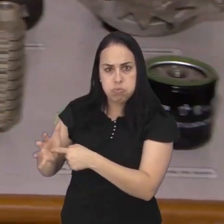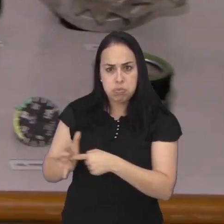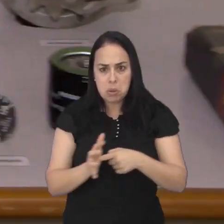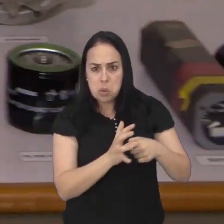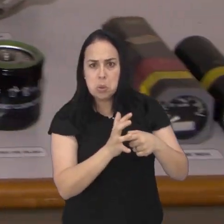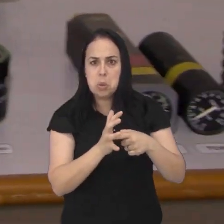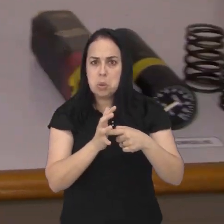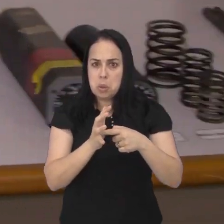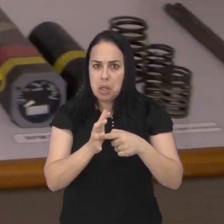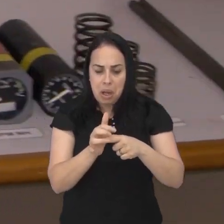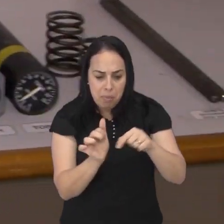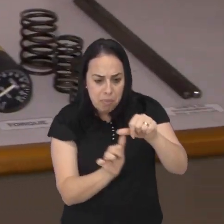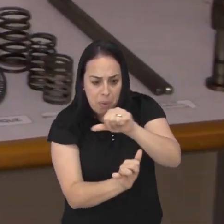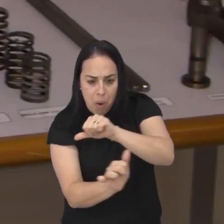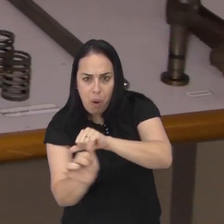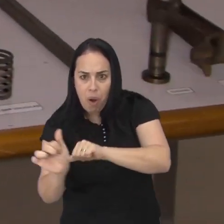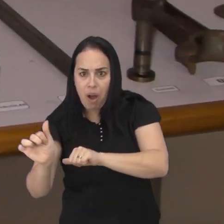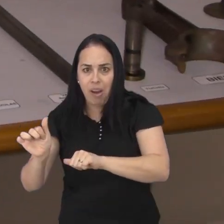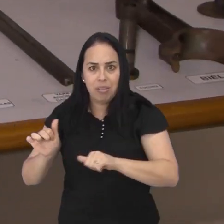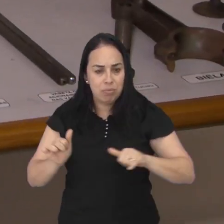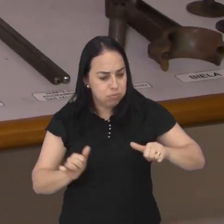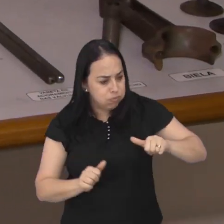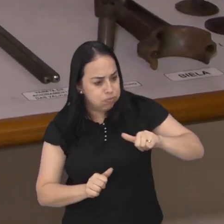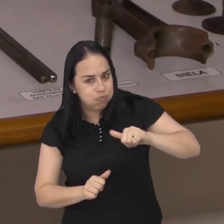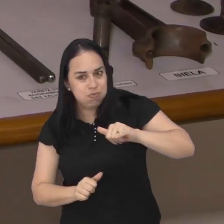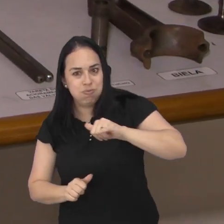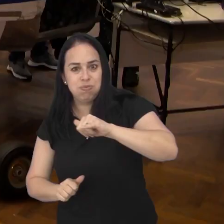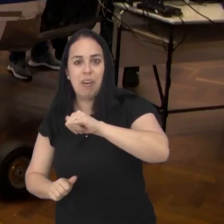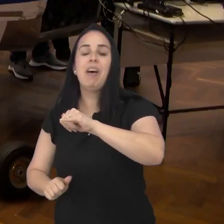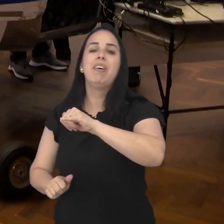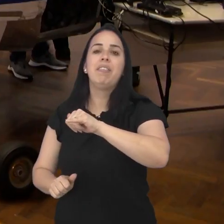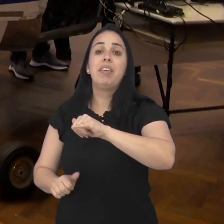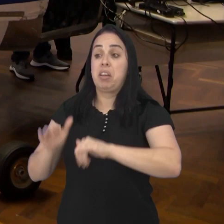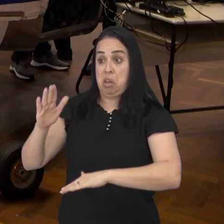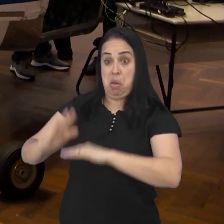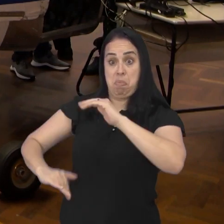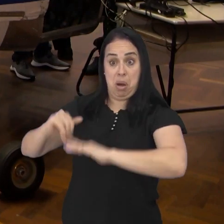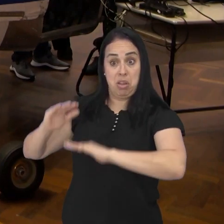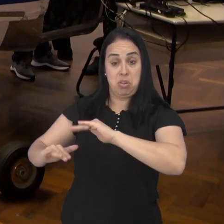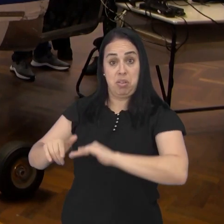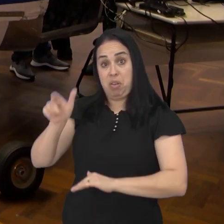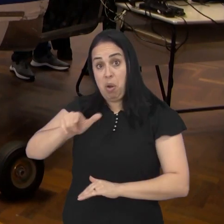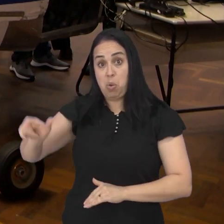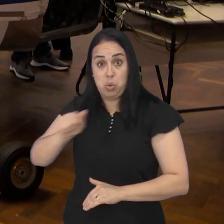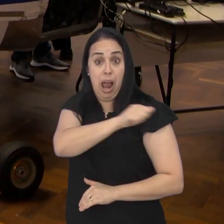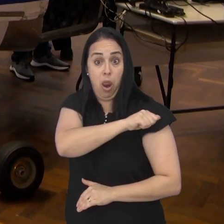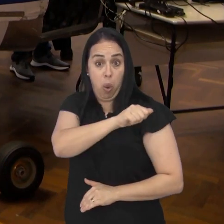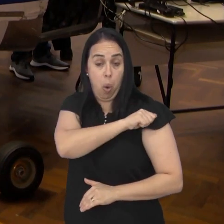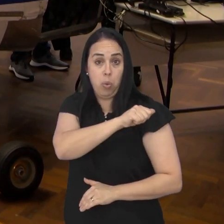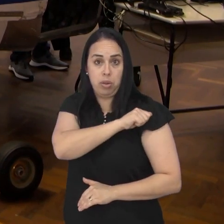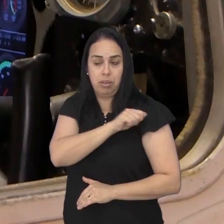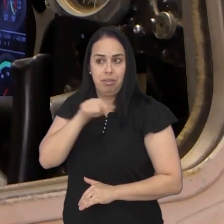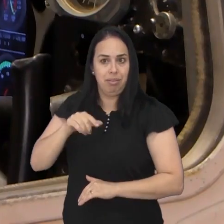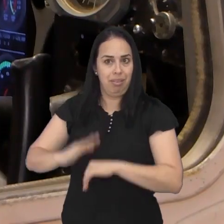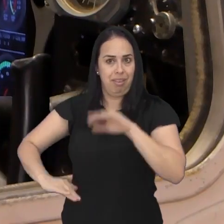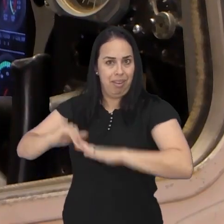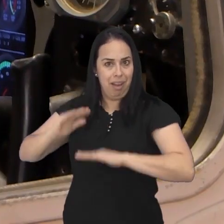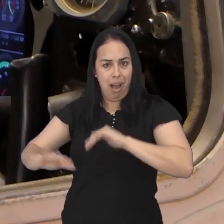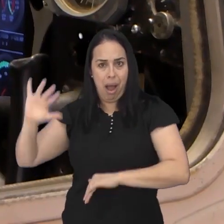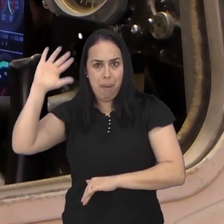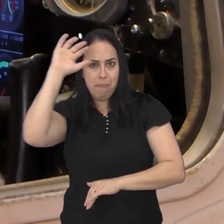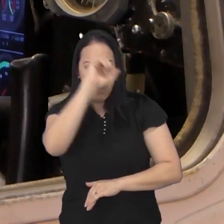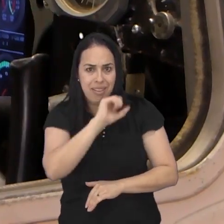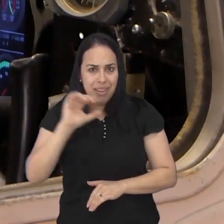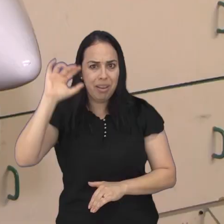nesta mesa ajudou a refazer a montagem do avião. E quem colocou a mão na massa foram os estudantes, que na